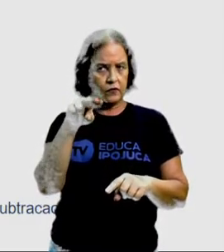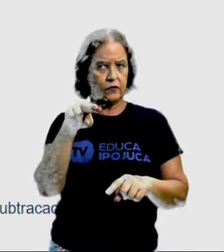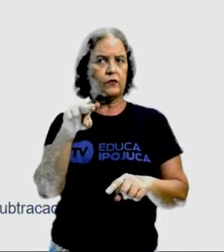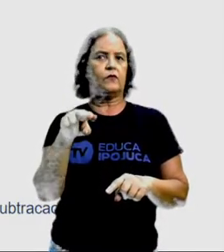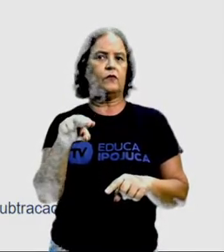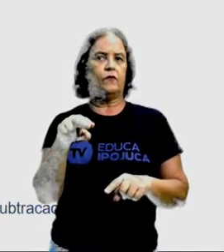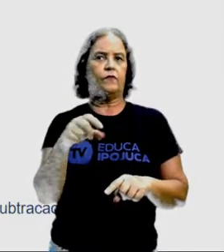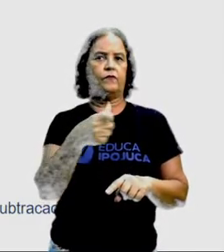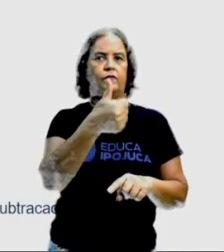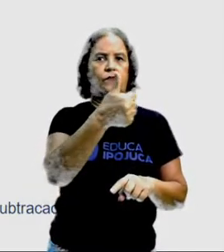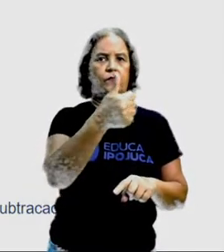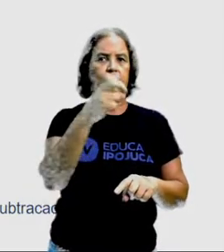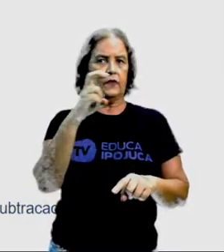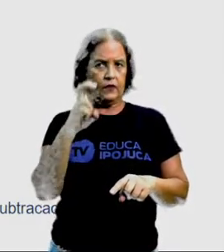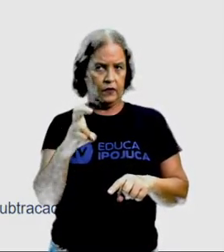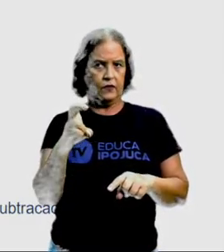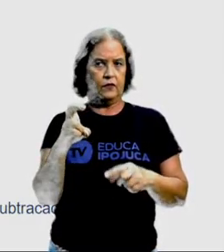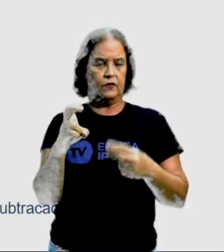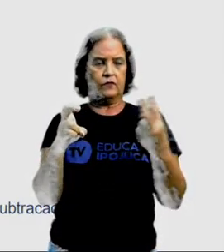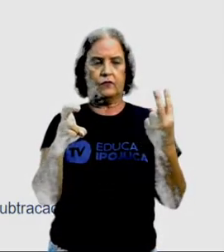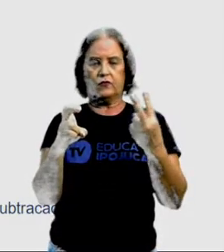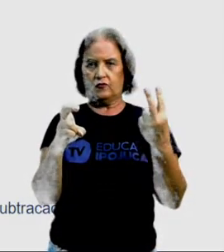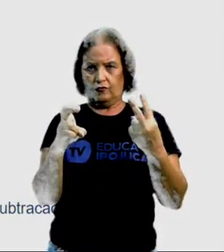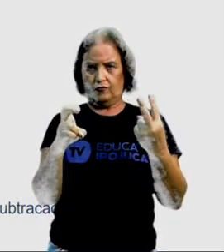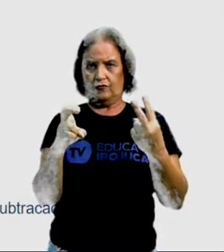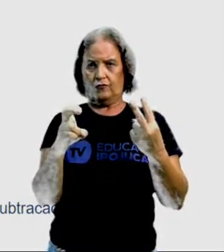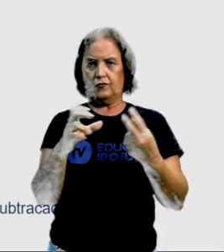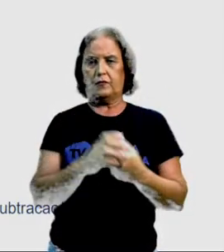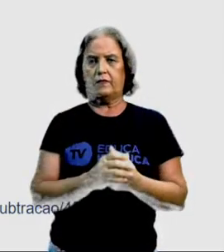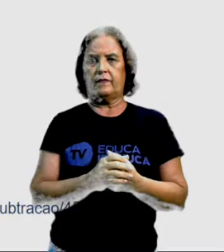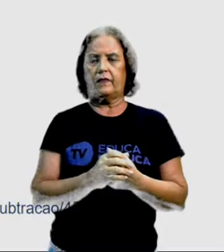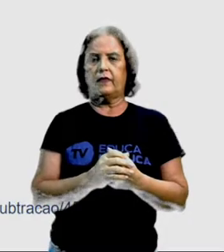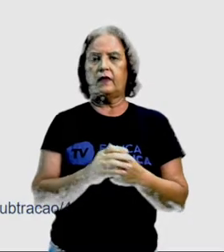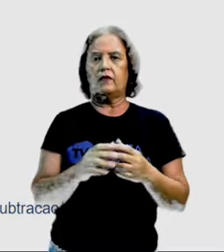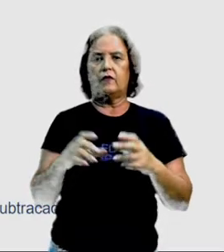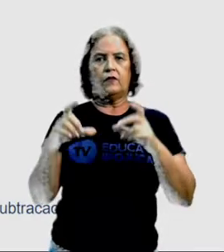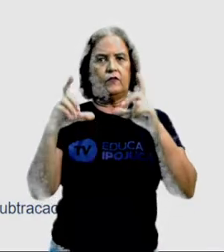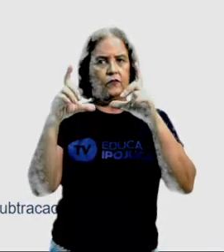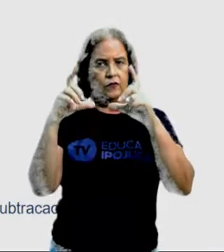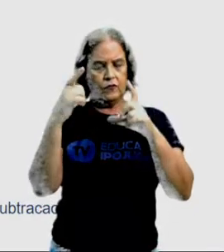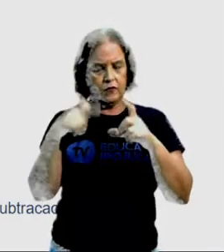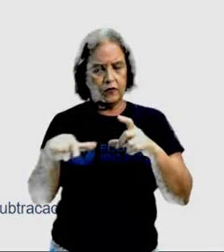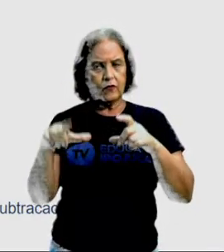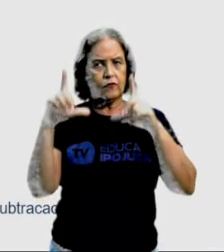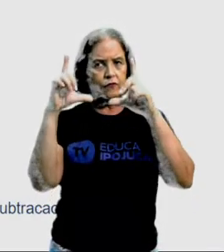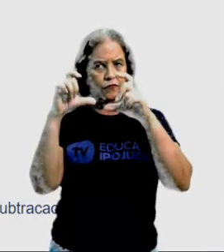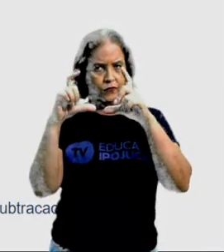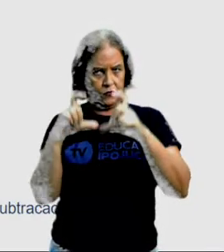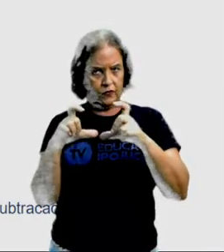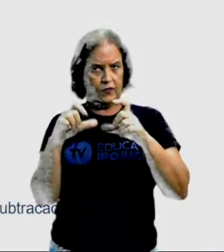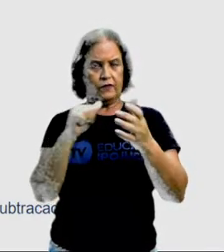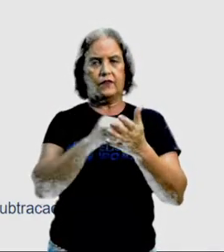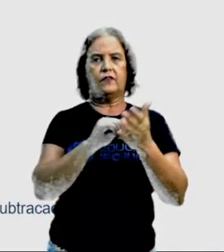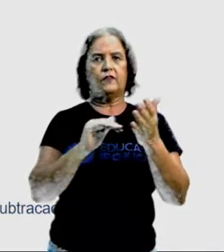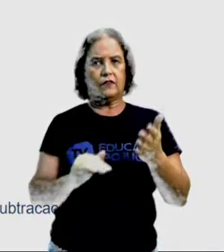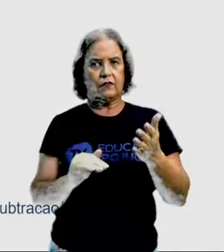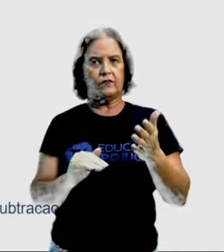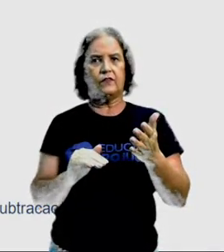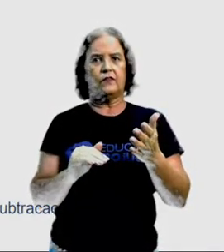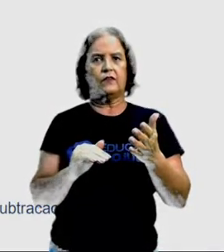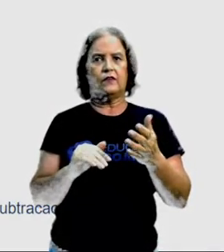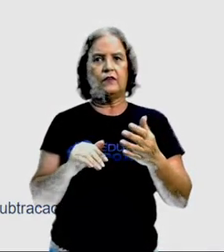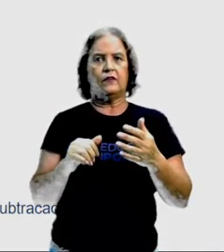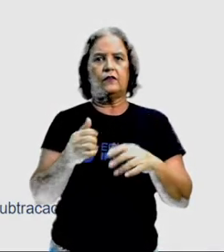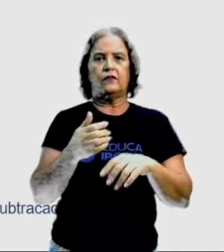quê? 15, para ambos os cálculos. Mais uma vez, fotografa aqui a imagem dessa atividade de um raciocínio